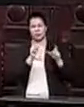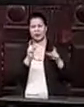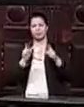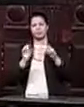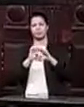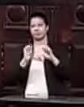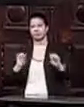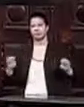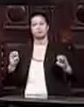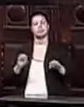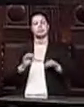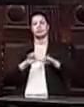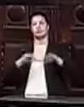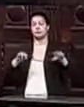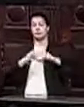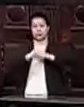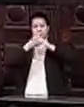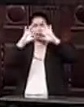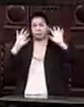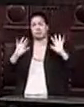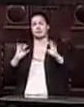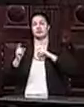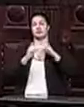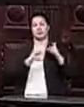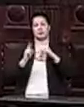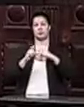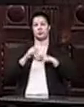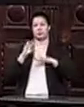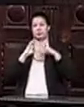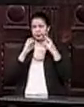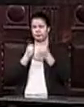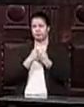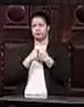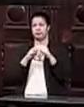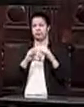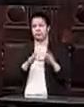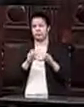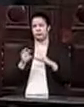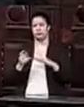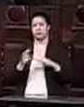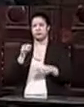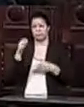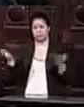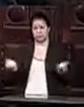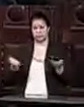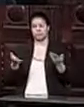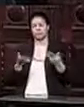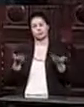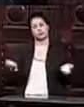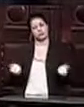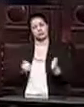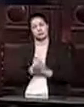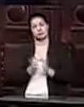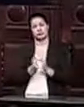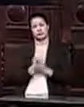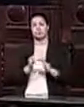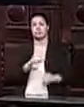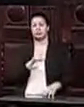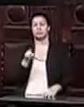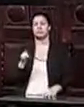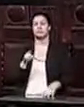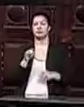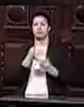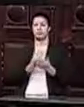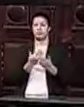estruturadas, que deram muita luz ao debate na Comissão de Educação na sessão de hoje. Portanto, parabéns a esses estudantes, parabéns